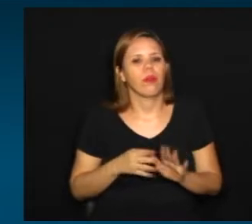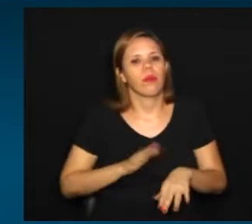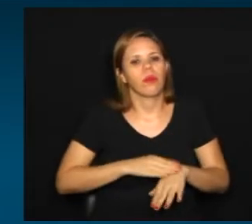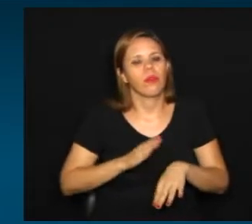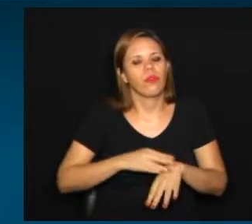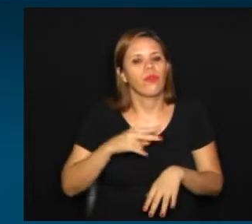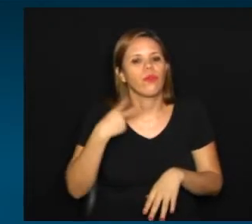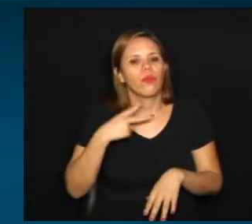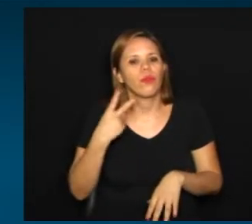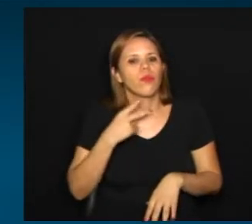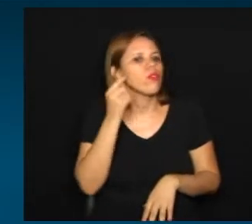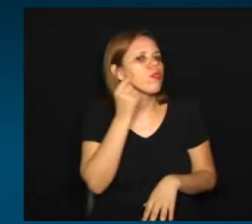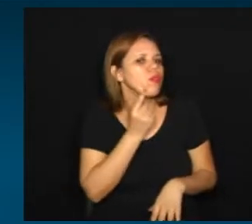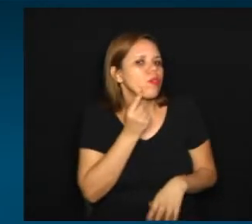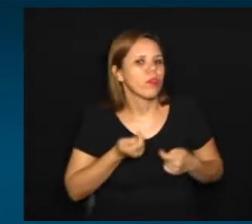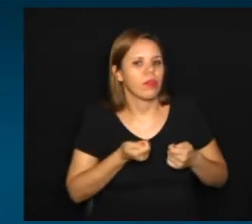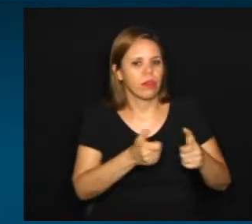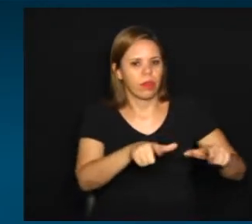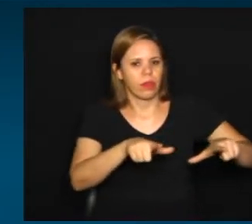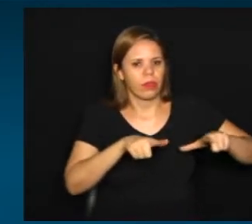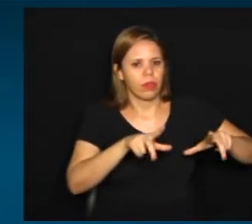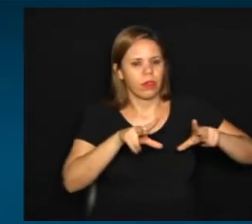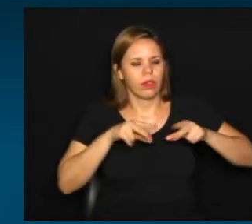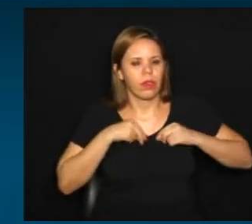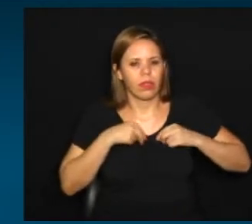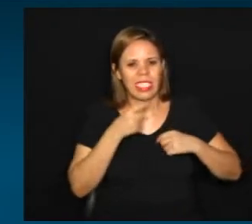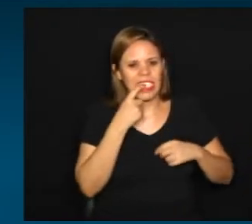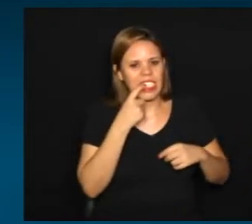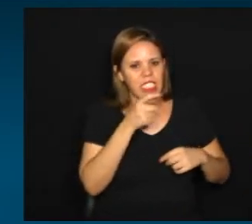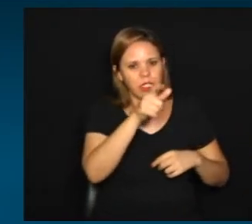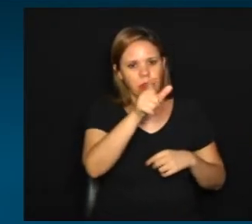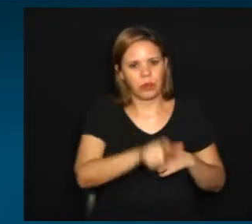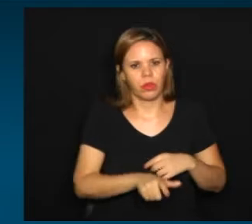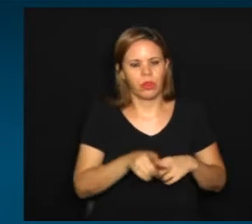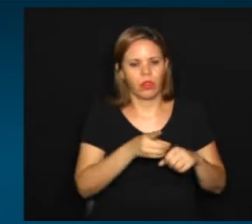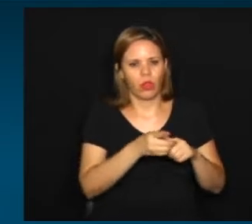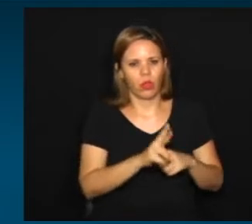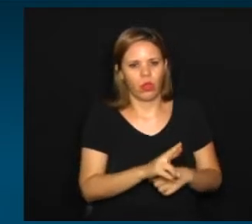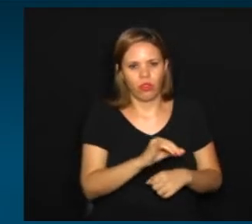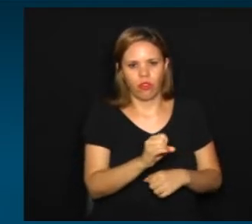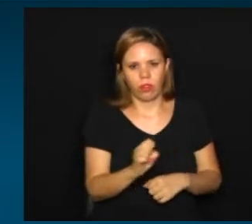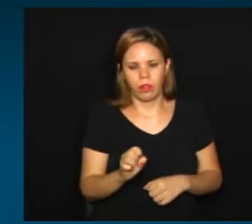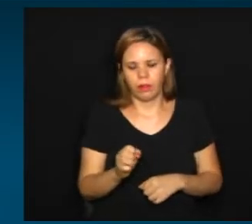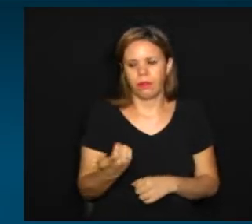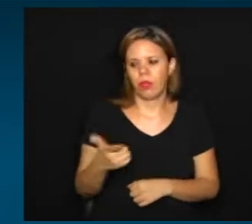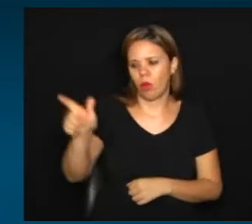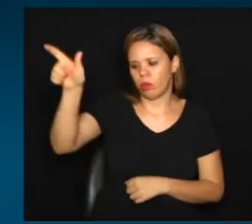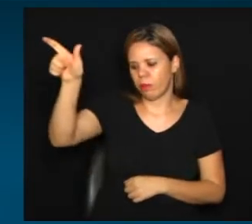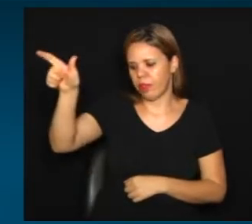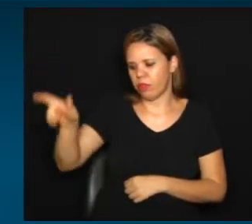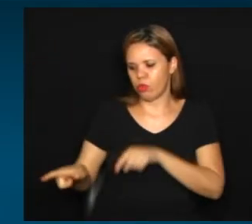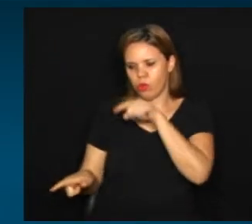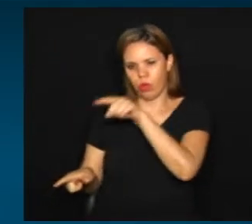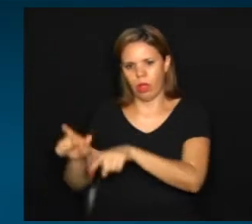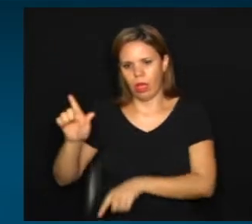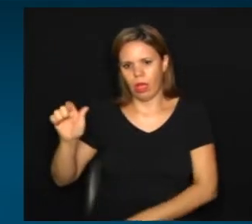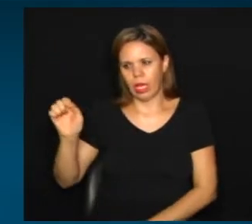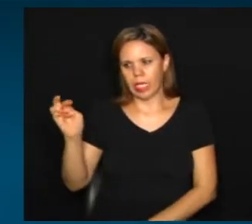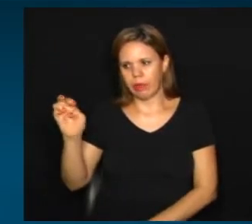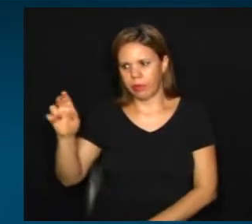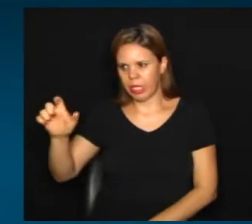Marcelo Silva, que concede o diploma de mérito odontológico Dr. José Roberto Magalhães Teixeira a Gabriel